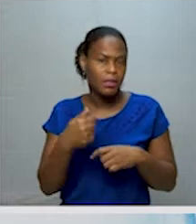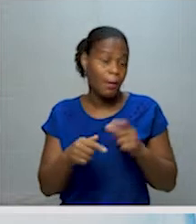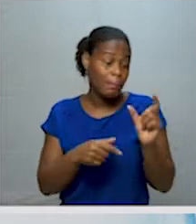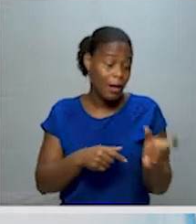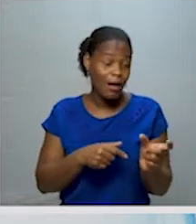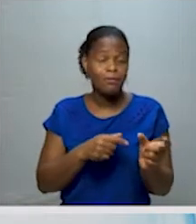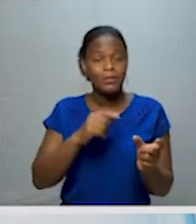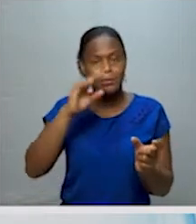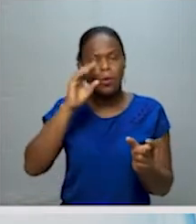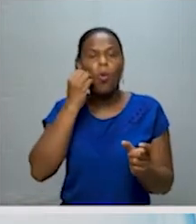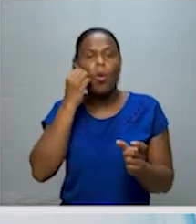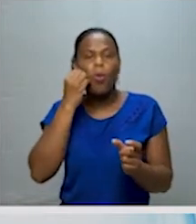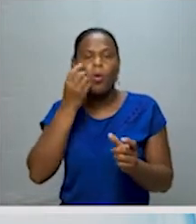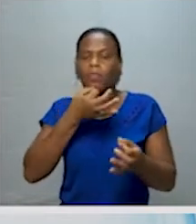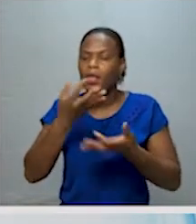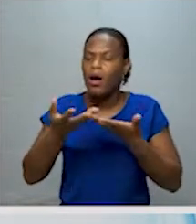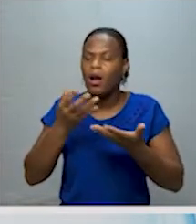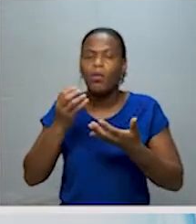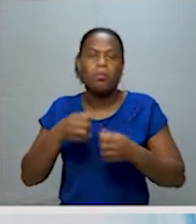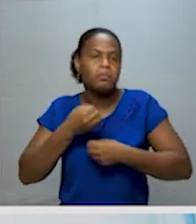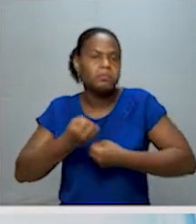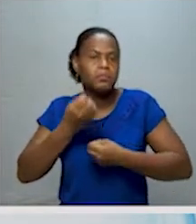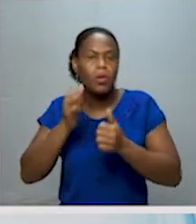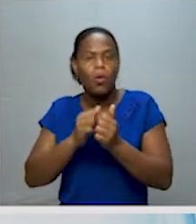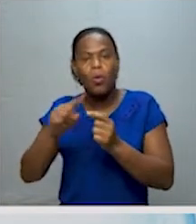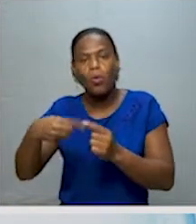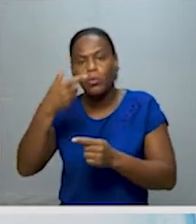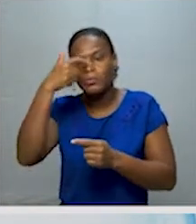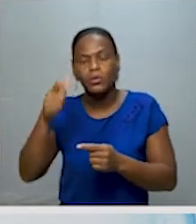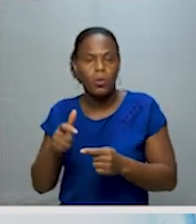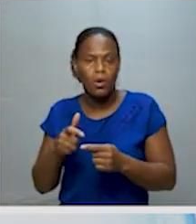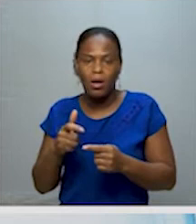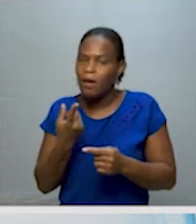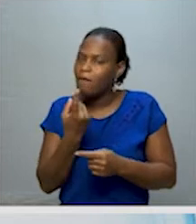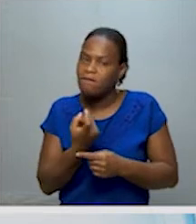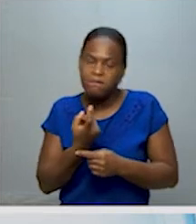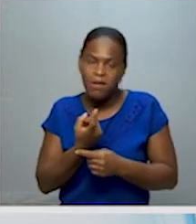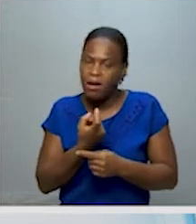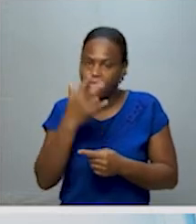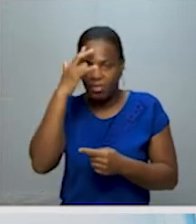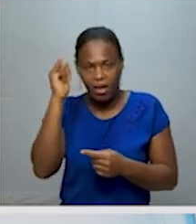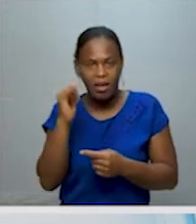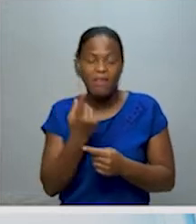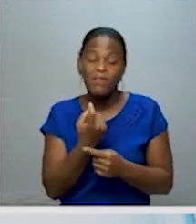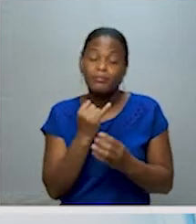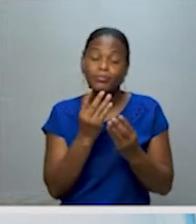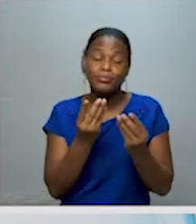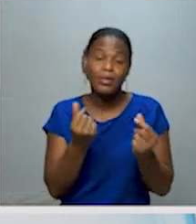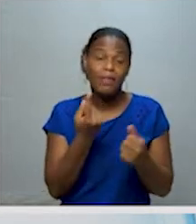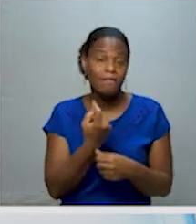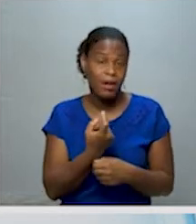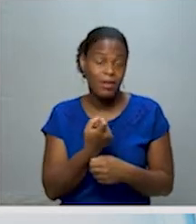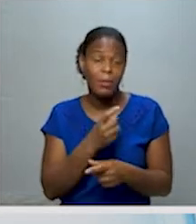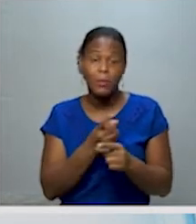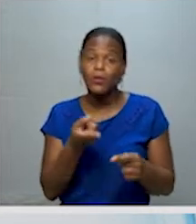vai sustentar o seu diálogo com outra pessoa? Não terá elementos, não terá ferramentas.